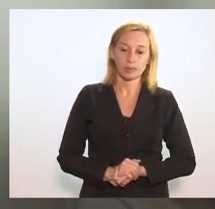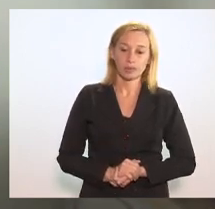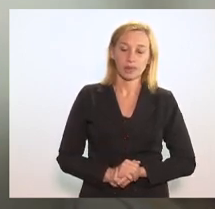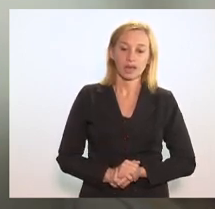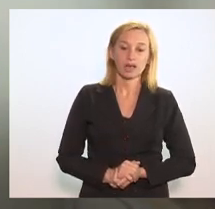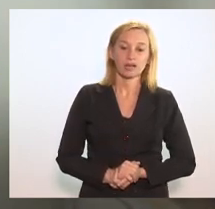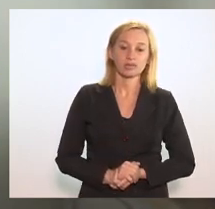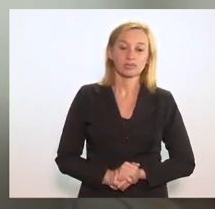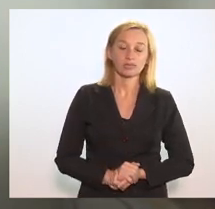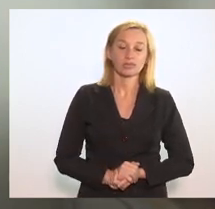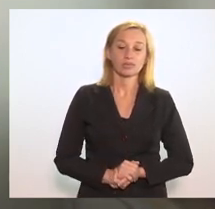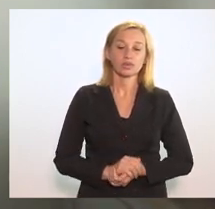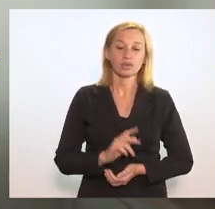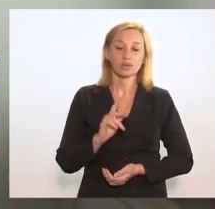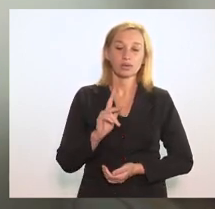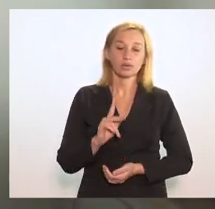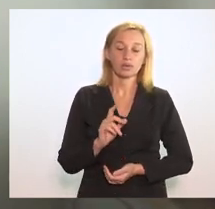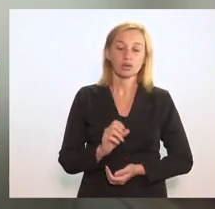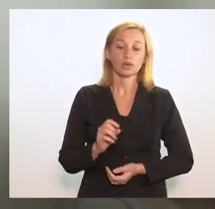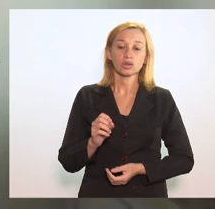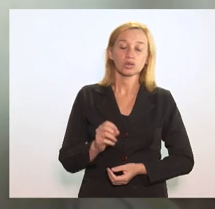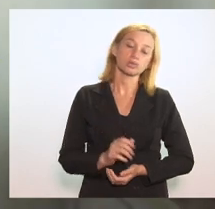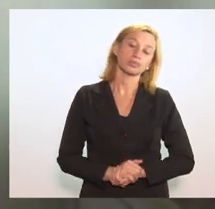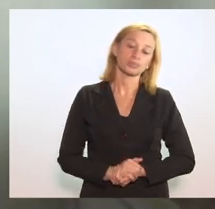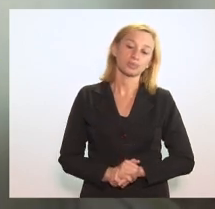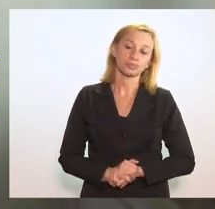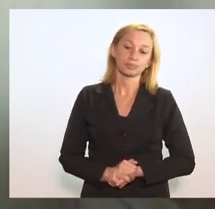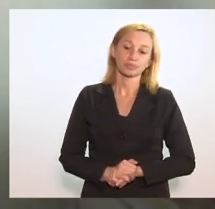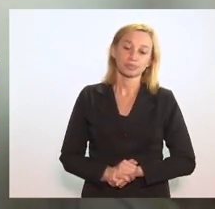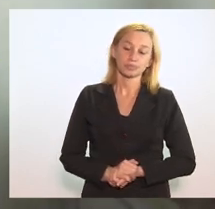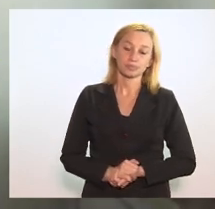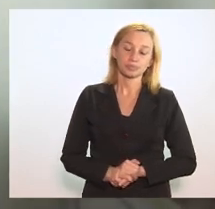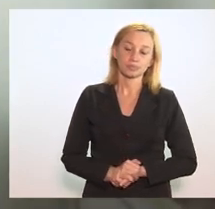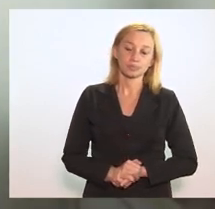hospitalar da história do Brasil.